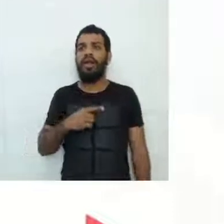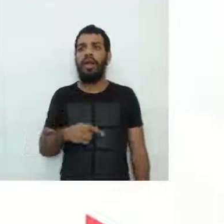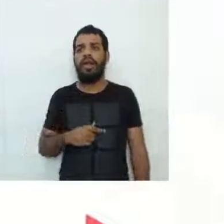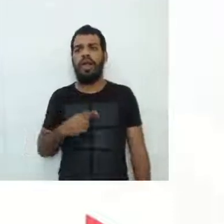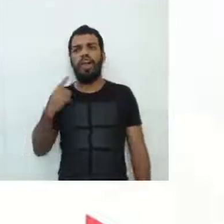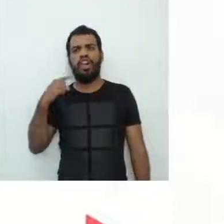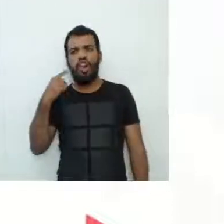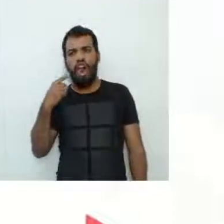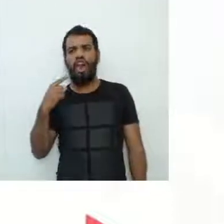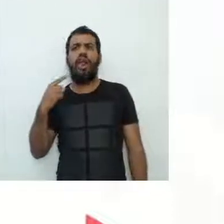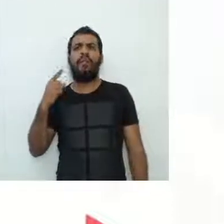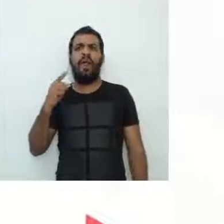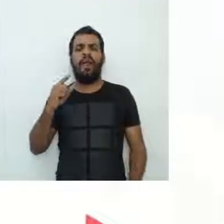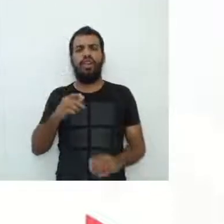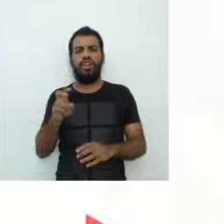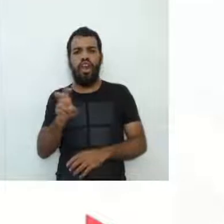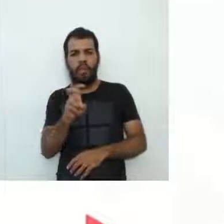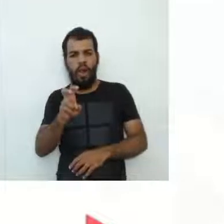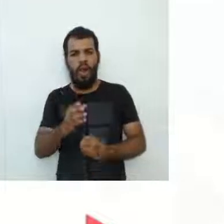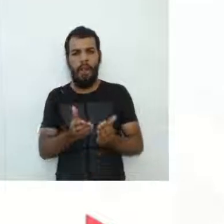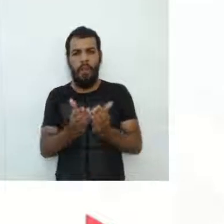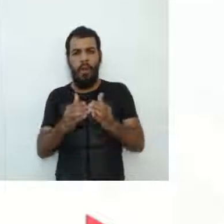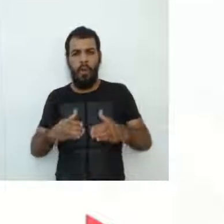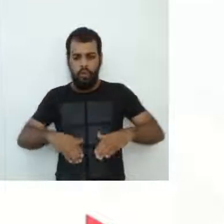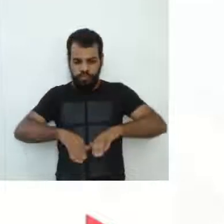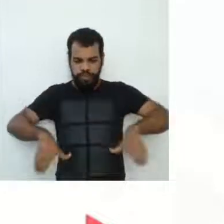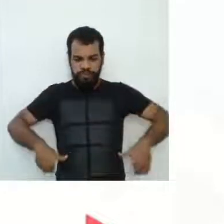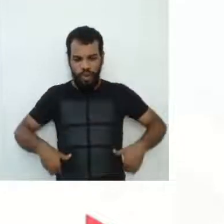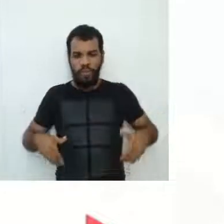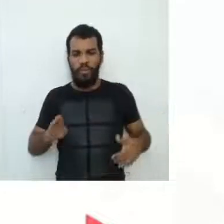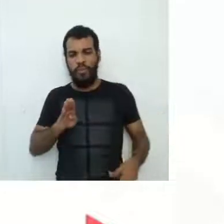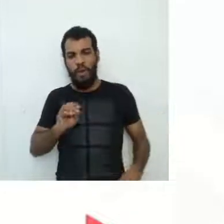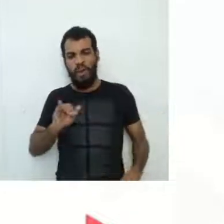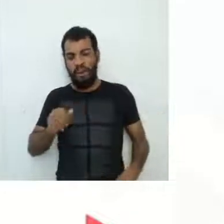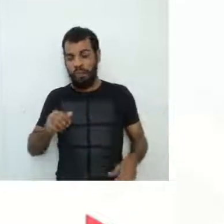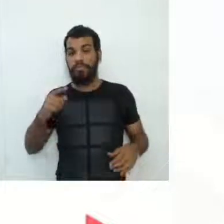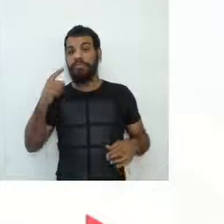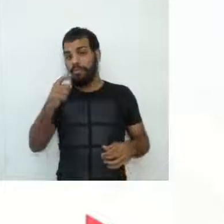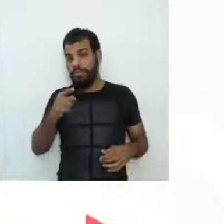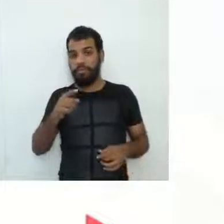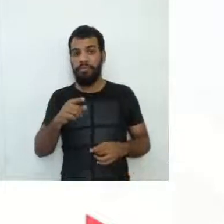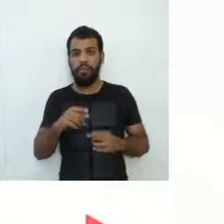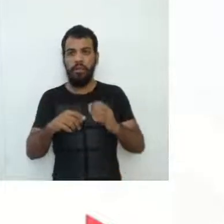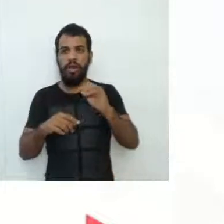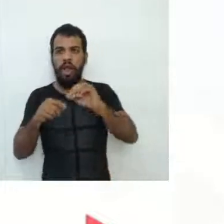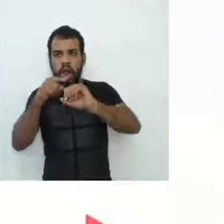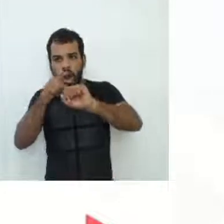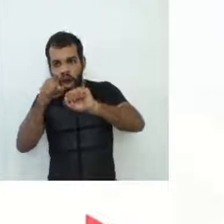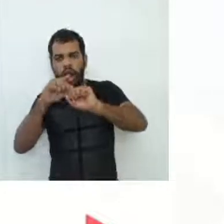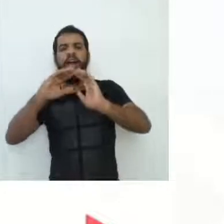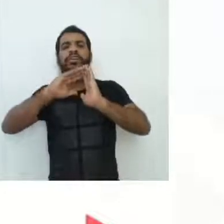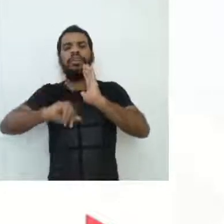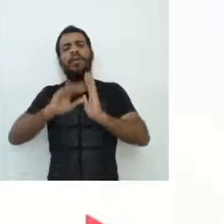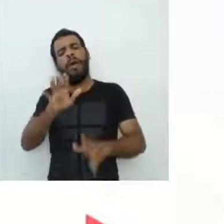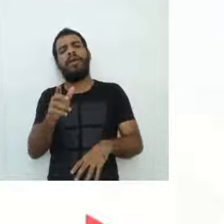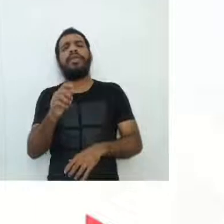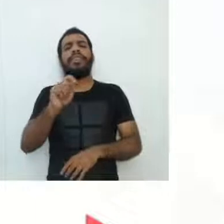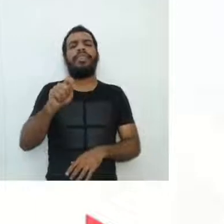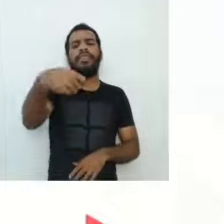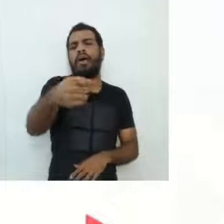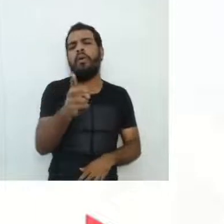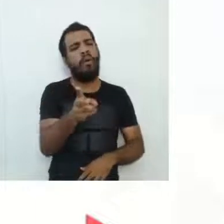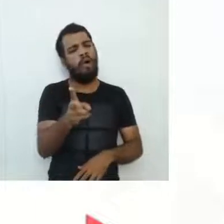acento agudo, mas a pronúncia permanece a mesma. Lembrem-se que a reforma ortográfica vai variar, vai